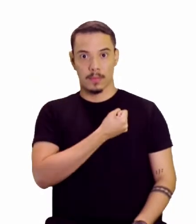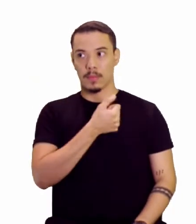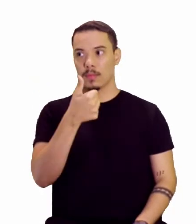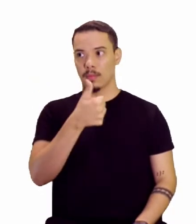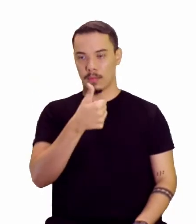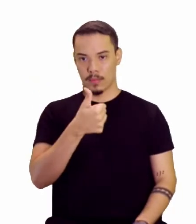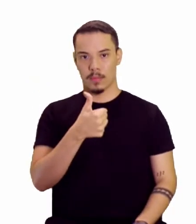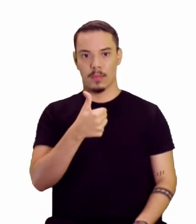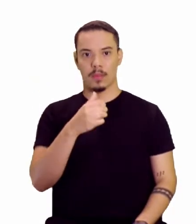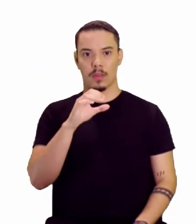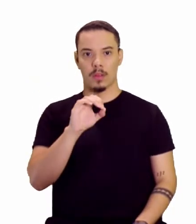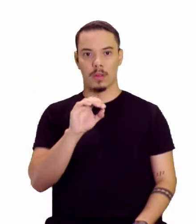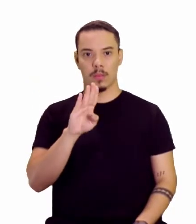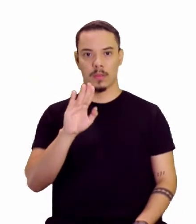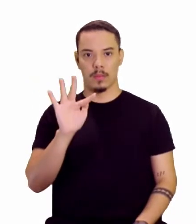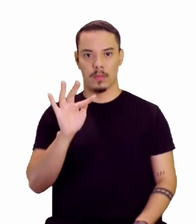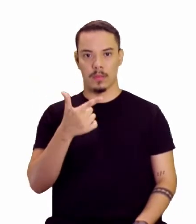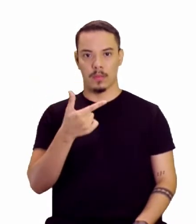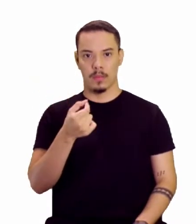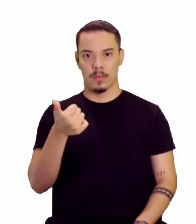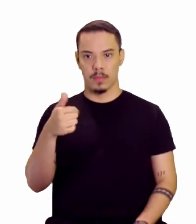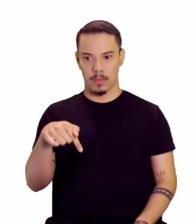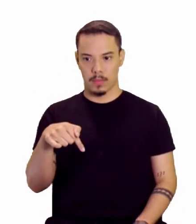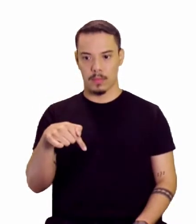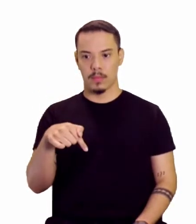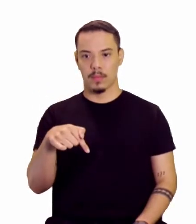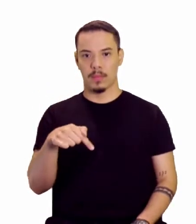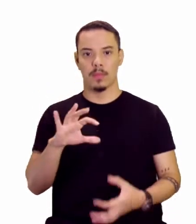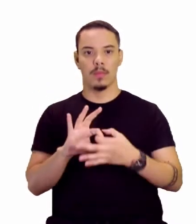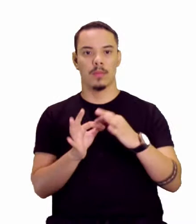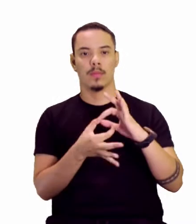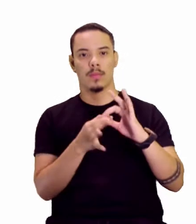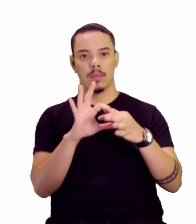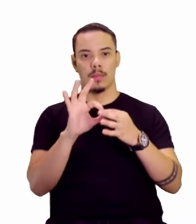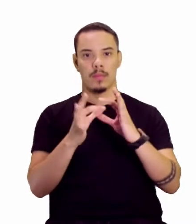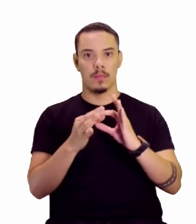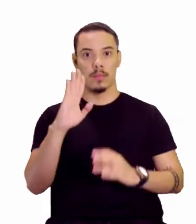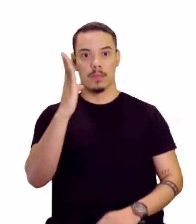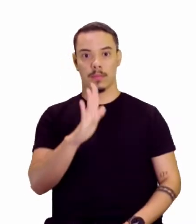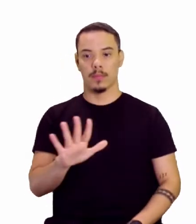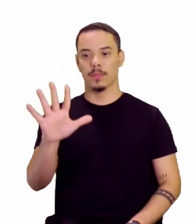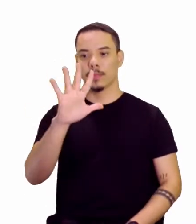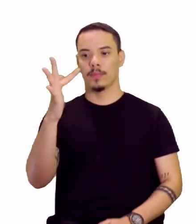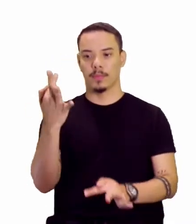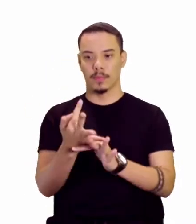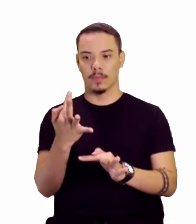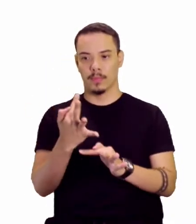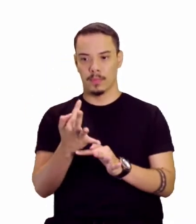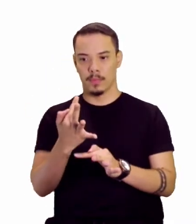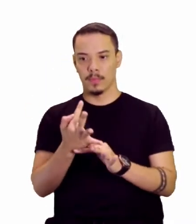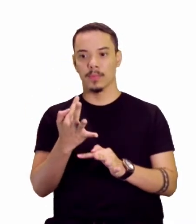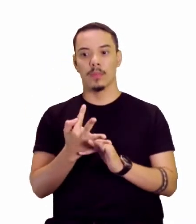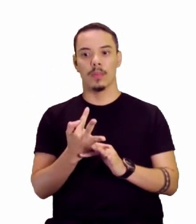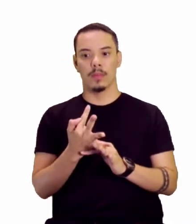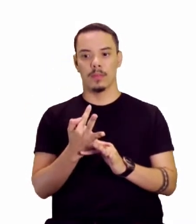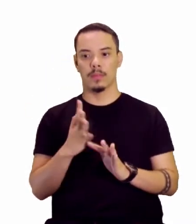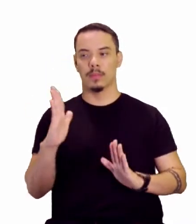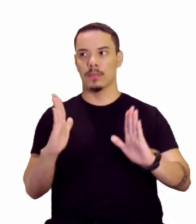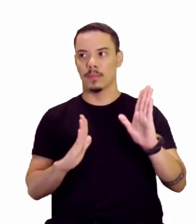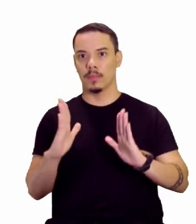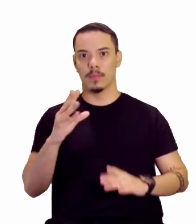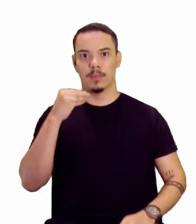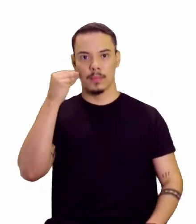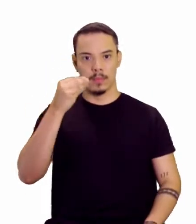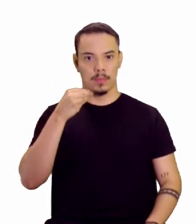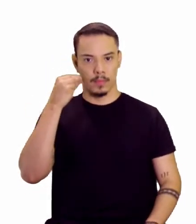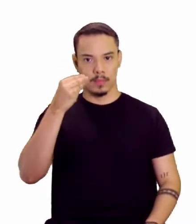RoBF 2017, Décio, olha só. Viu? Olimpíadas Brasileiras de Física. Exatamente. Durante uma